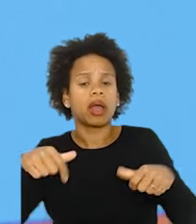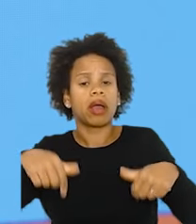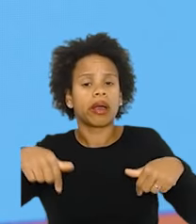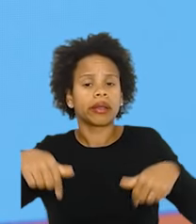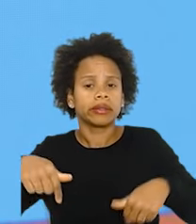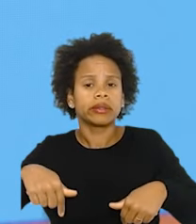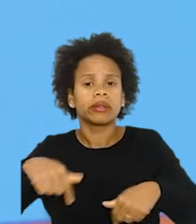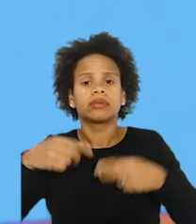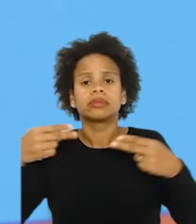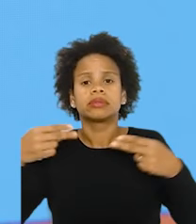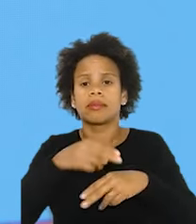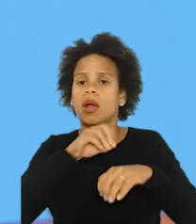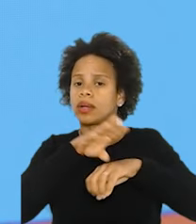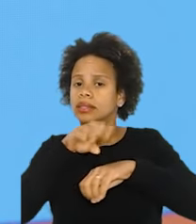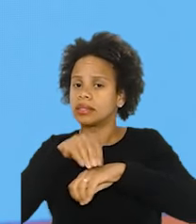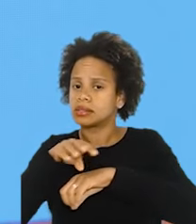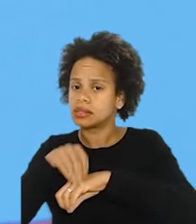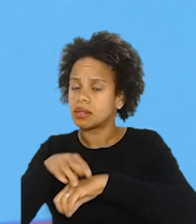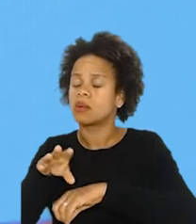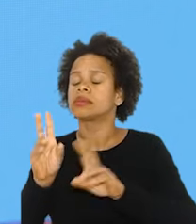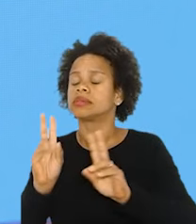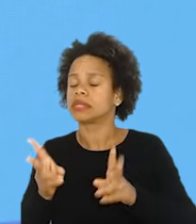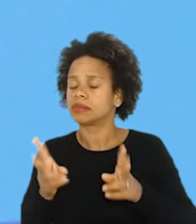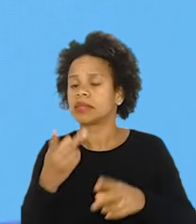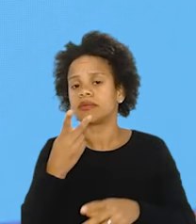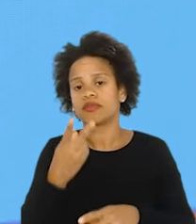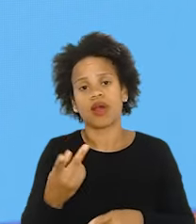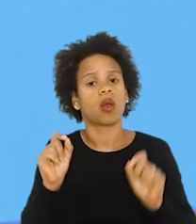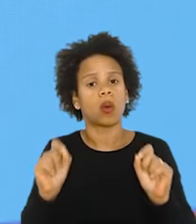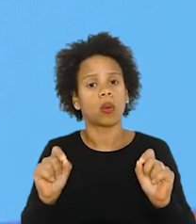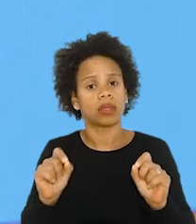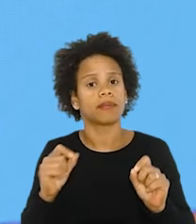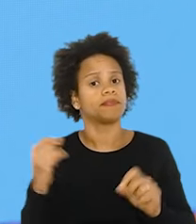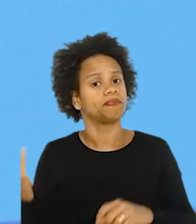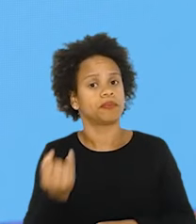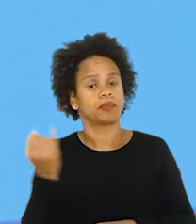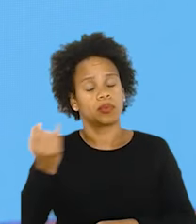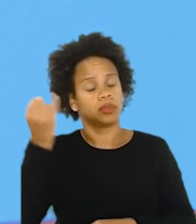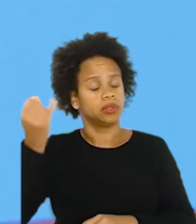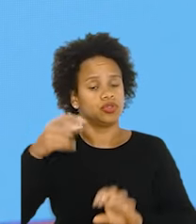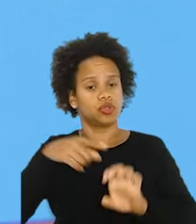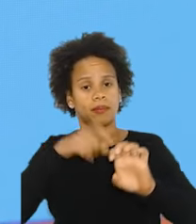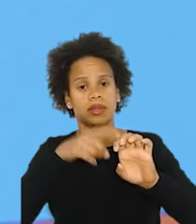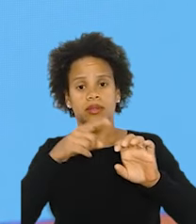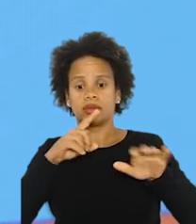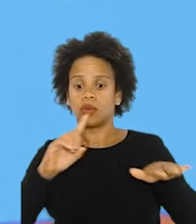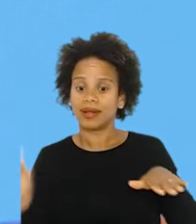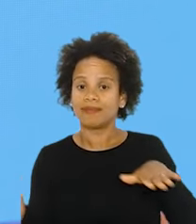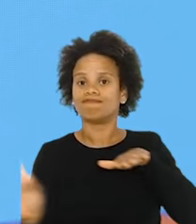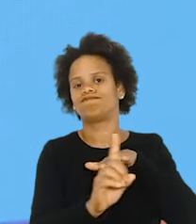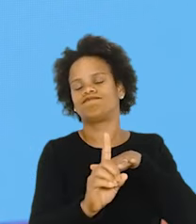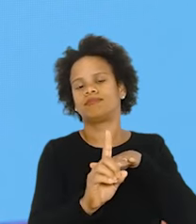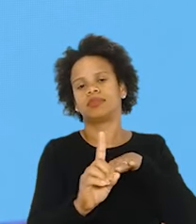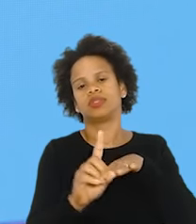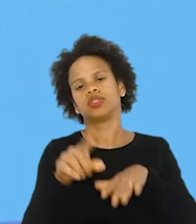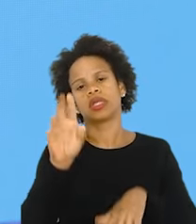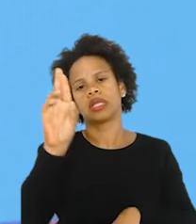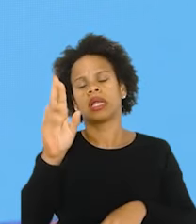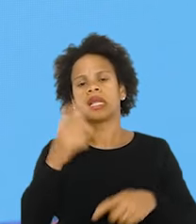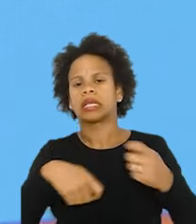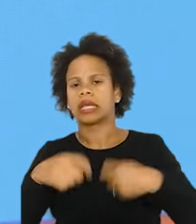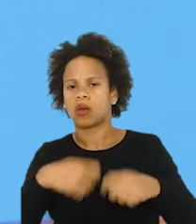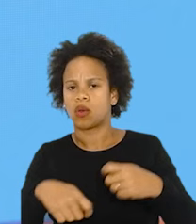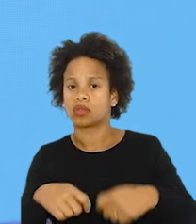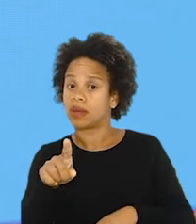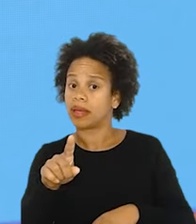nossas ações a gente sempre bate nessa tecla importante que é o empreendedor estar à frente do seu negócio o dono do negócio fica